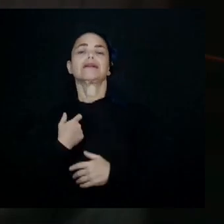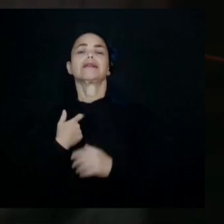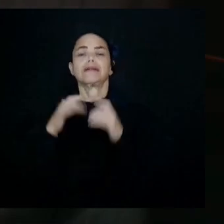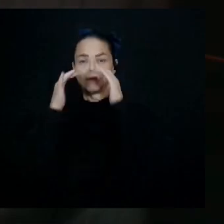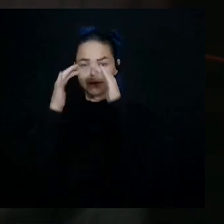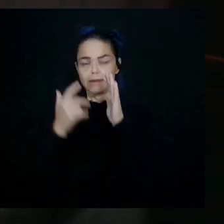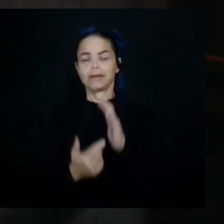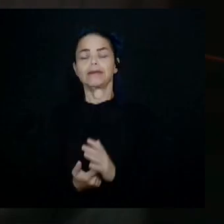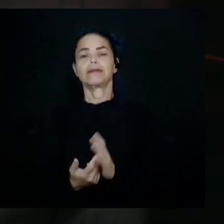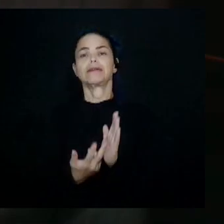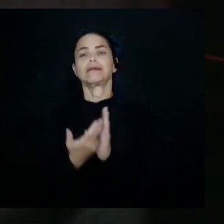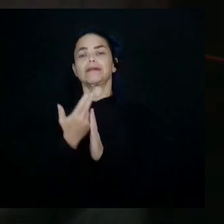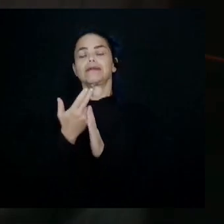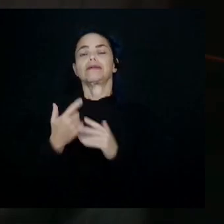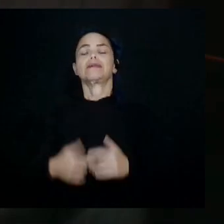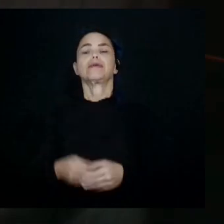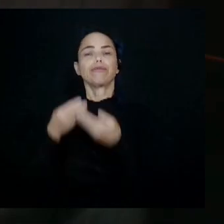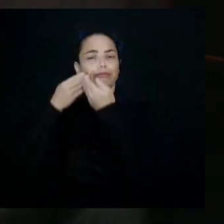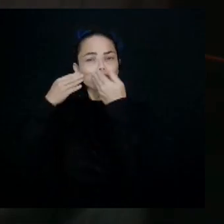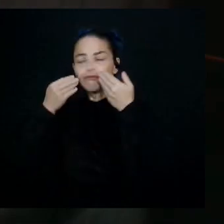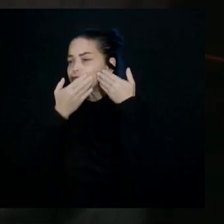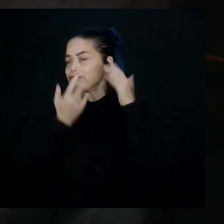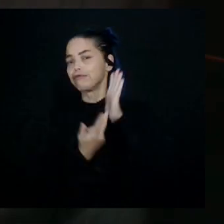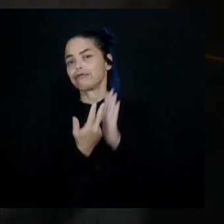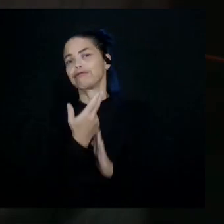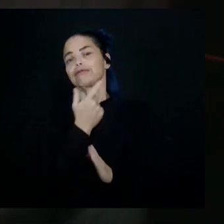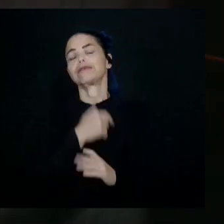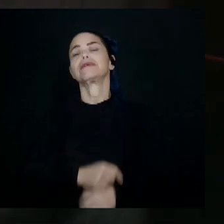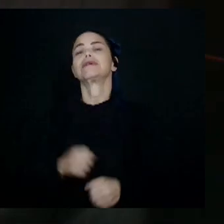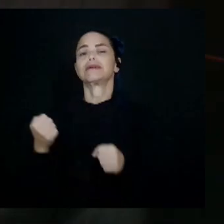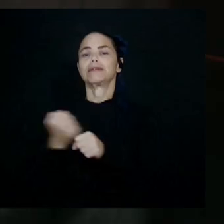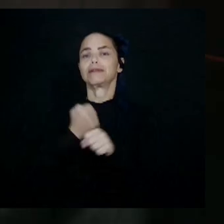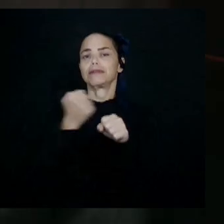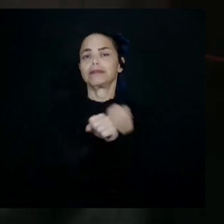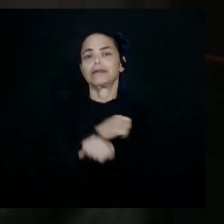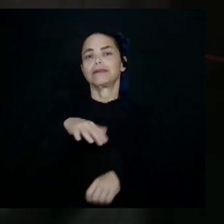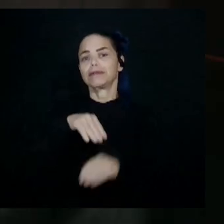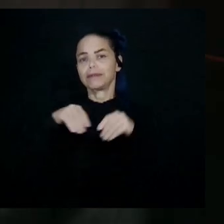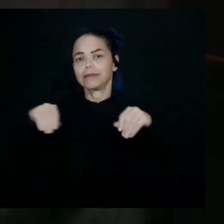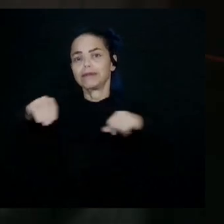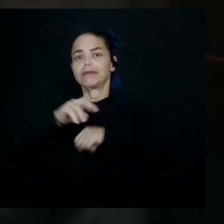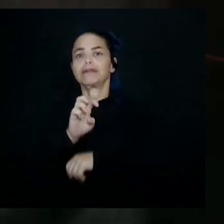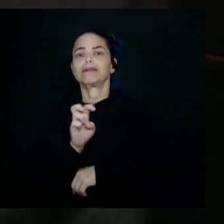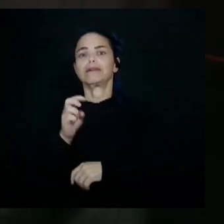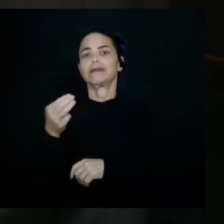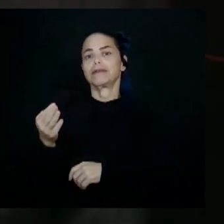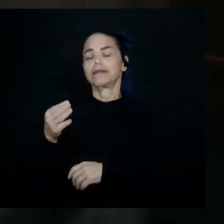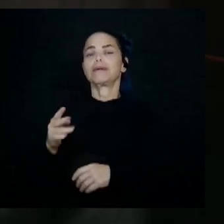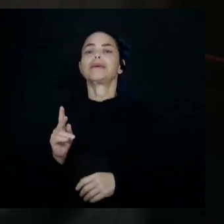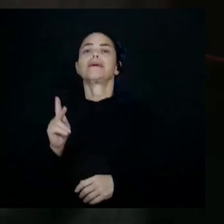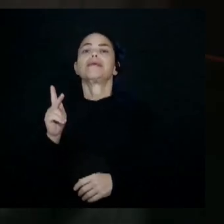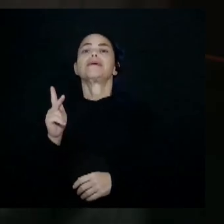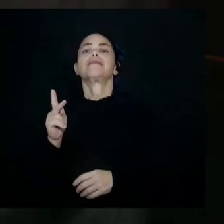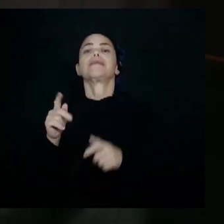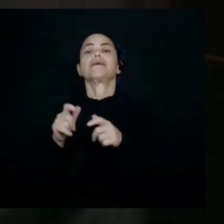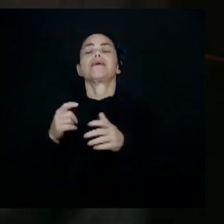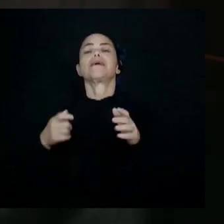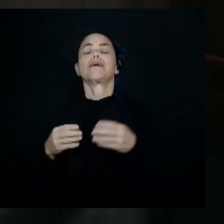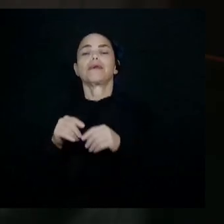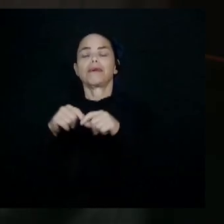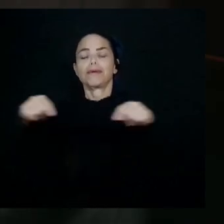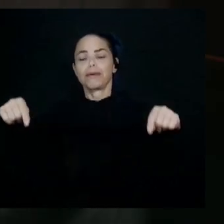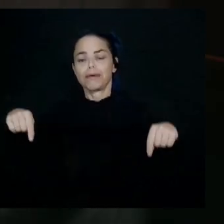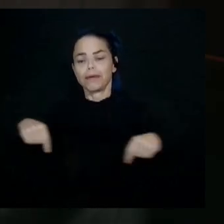psiquiatria. A construção deve ser em um terreno de aproximadamente 35 mil metros quadrados, que foi doado pela Prefeitura de Campinas.